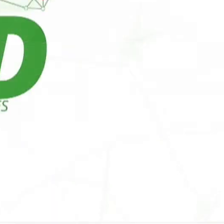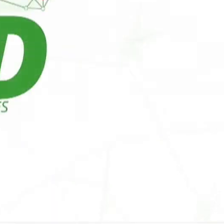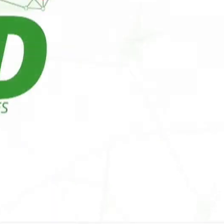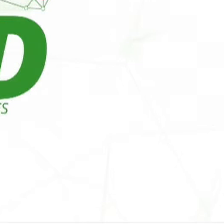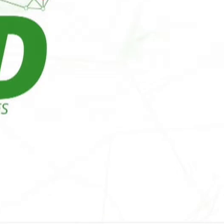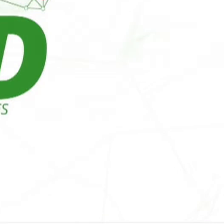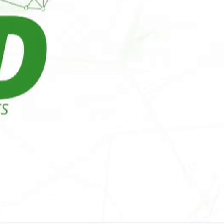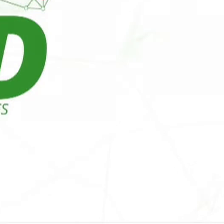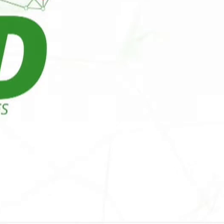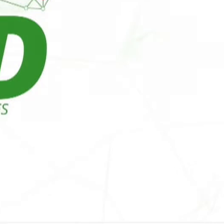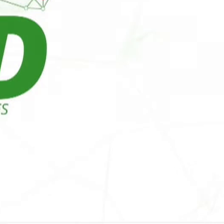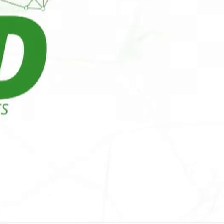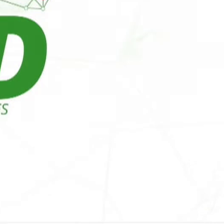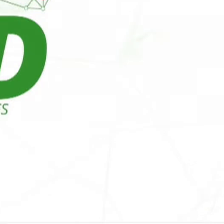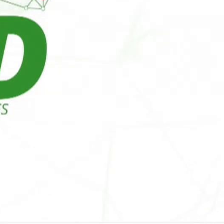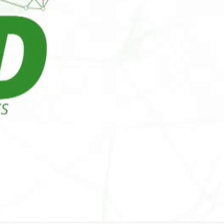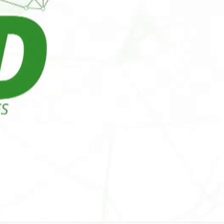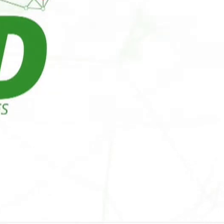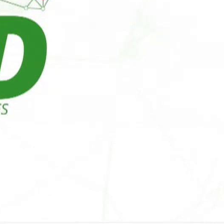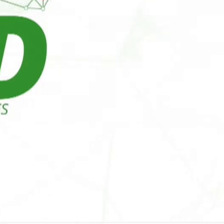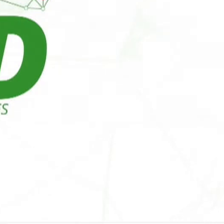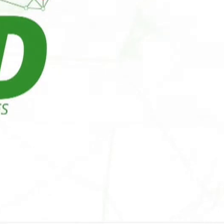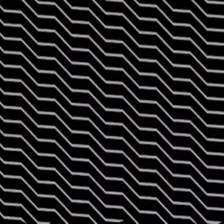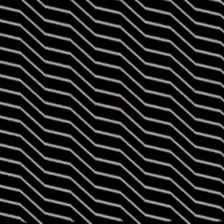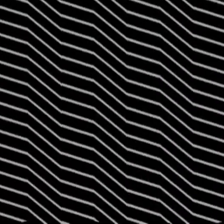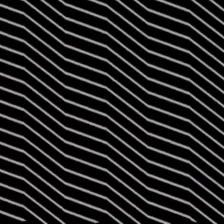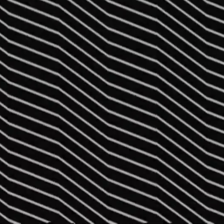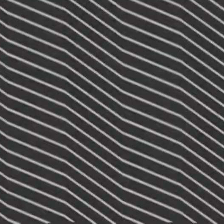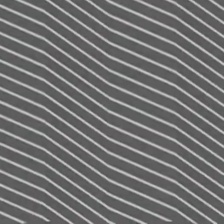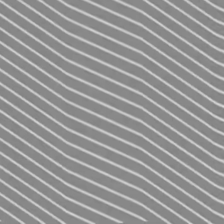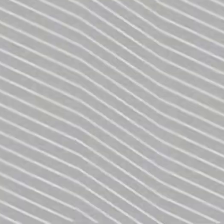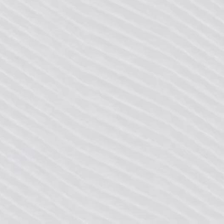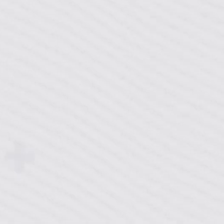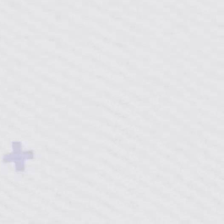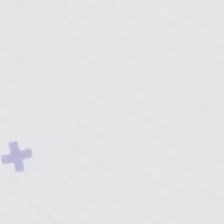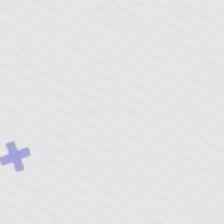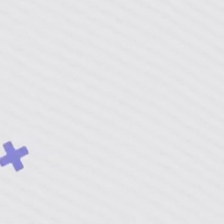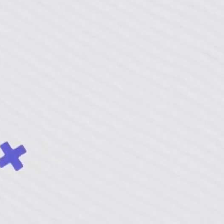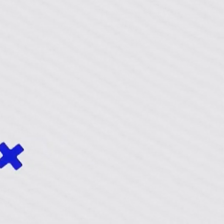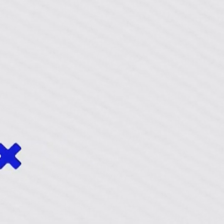Educação à distância, mudando realidades.